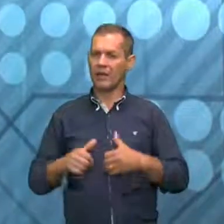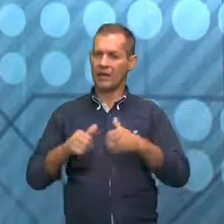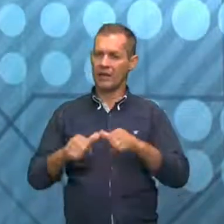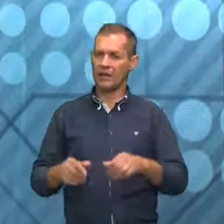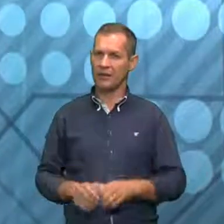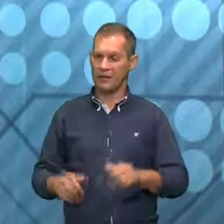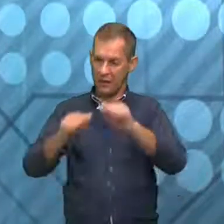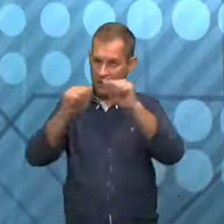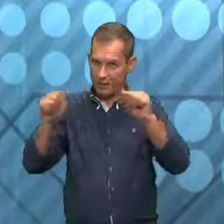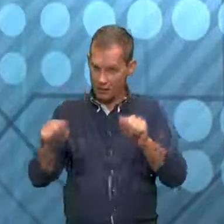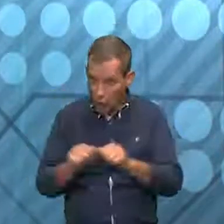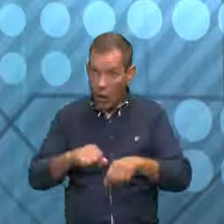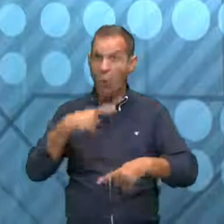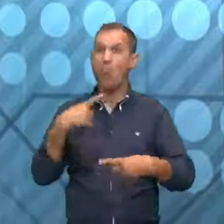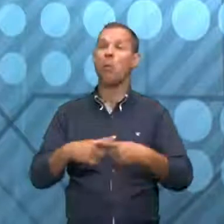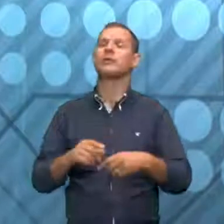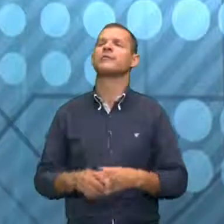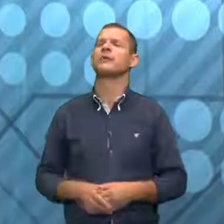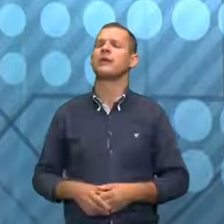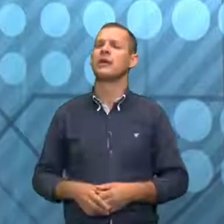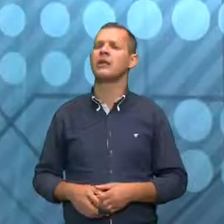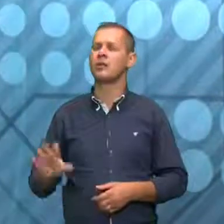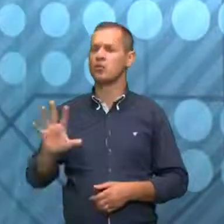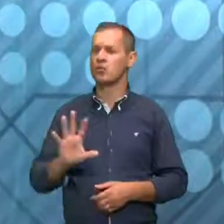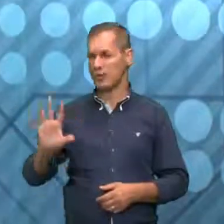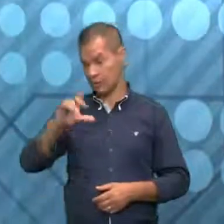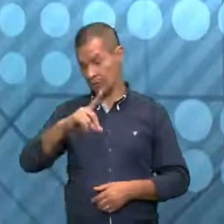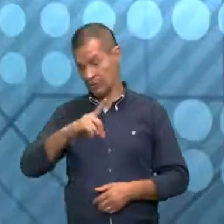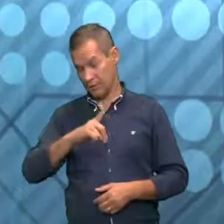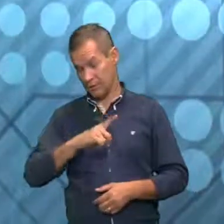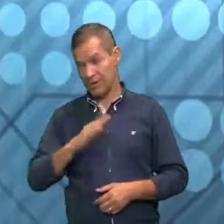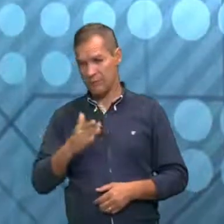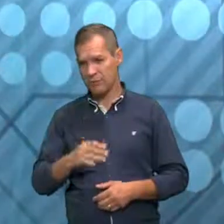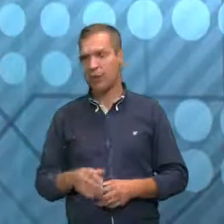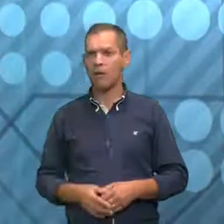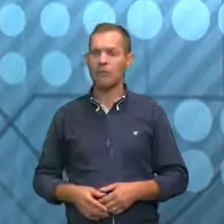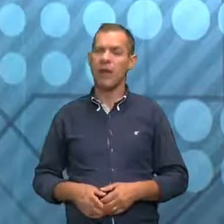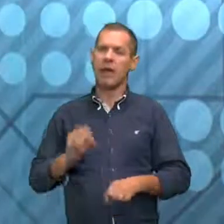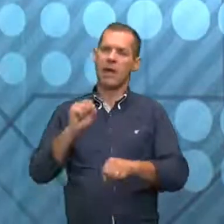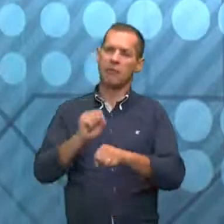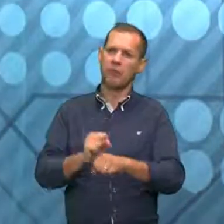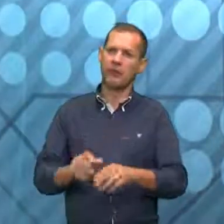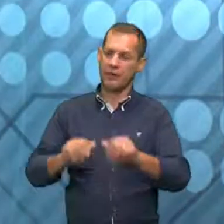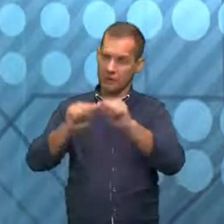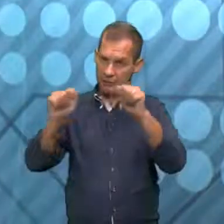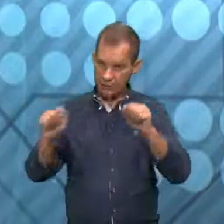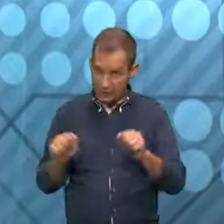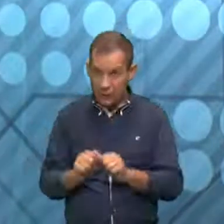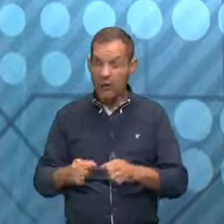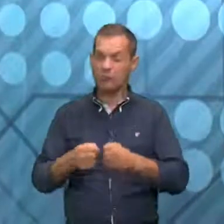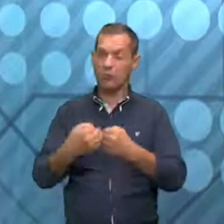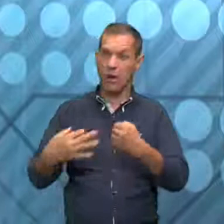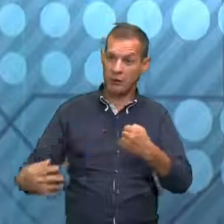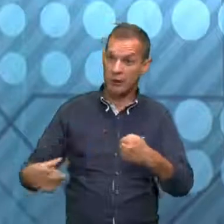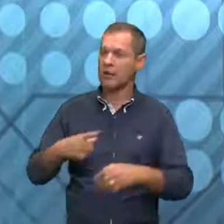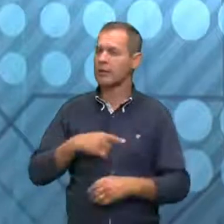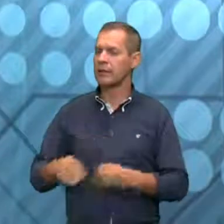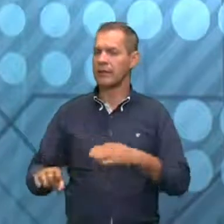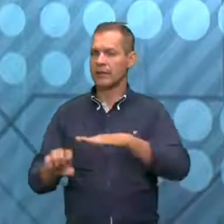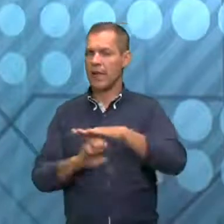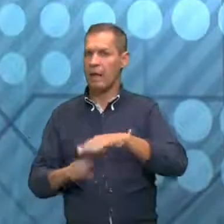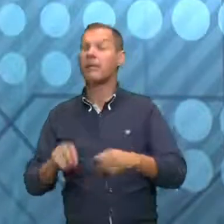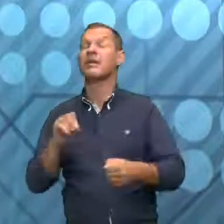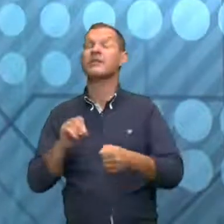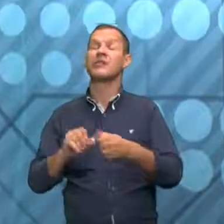banda de transmissão. Então, por isso, em algumas regiões onde já houve o desligamento da rede analógica e tem a operadora